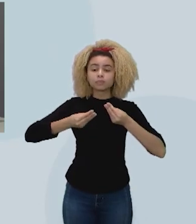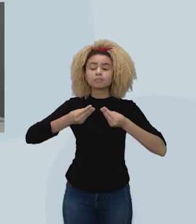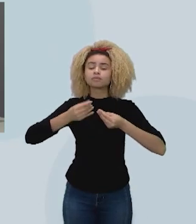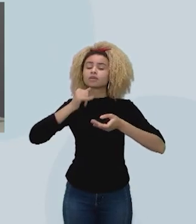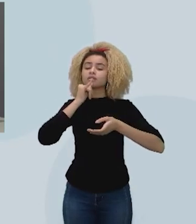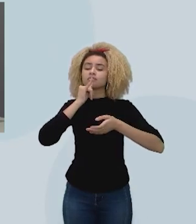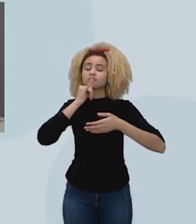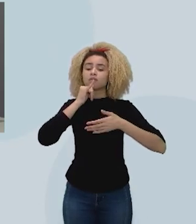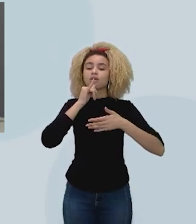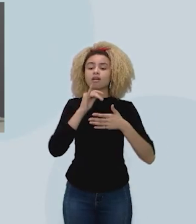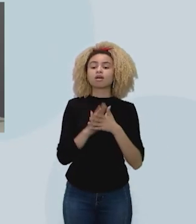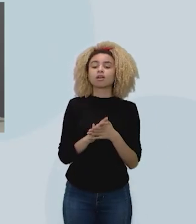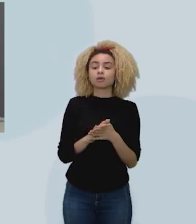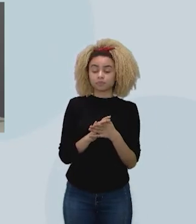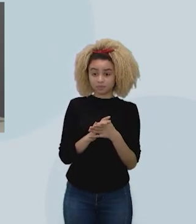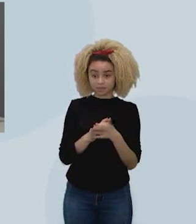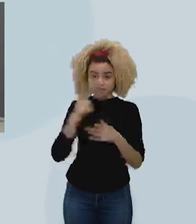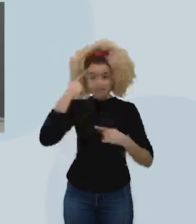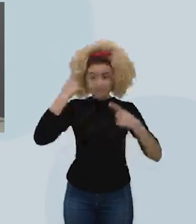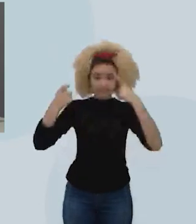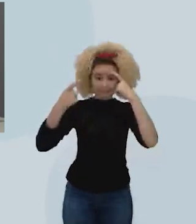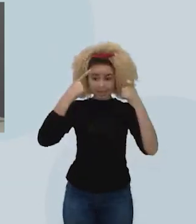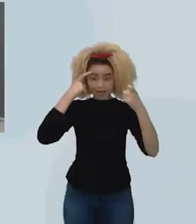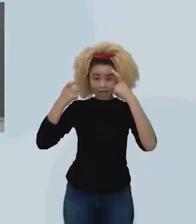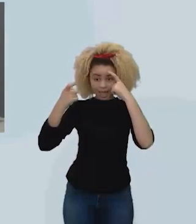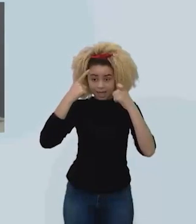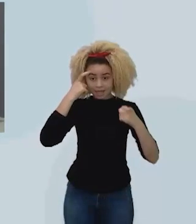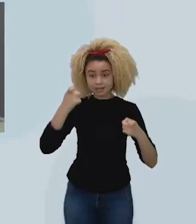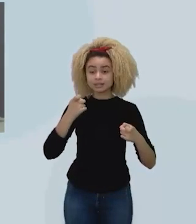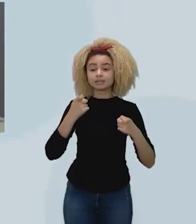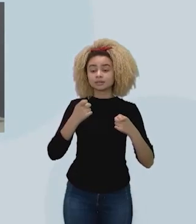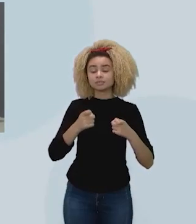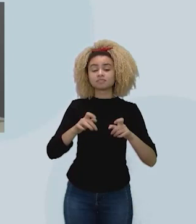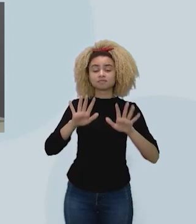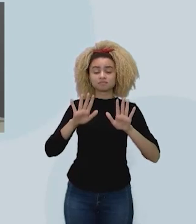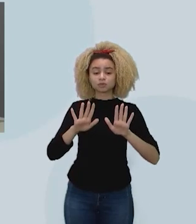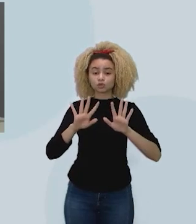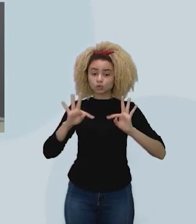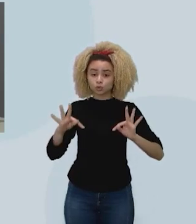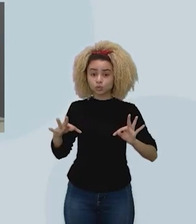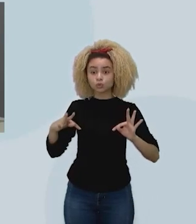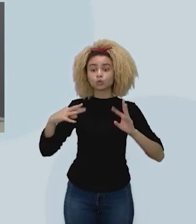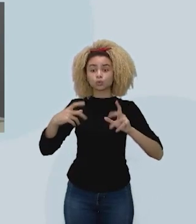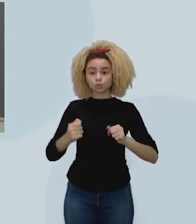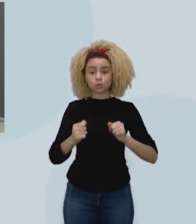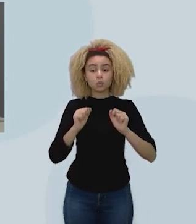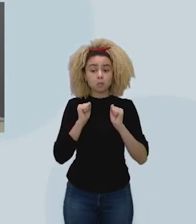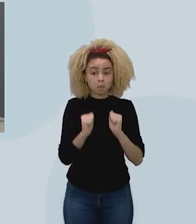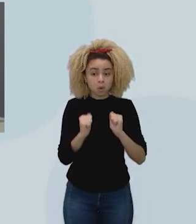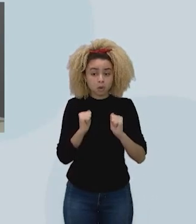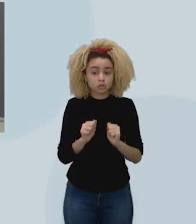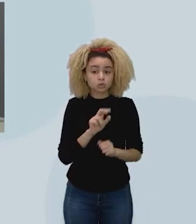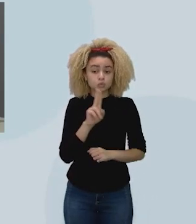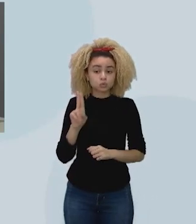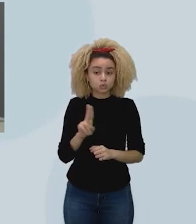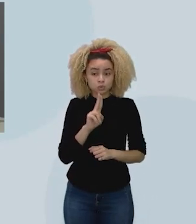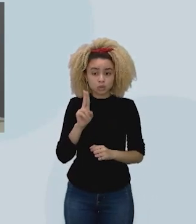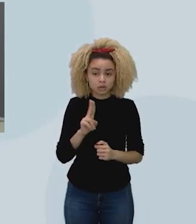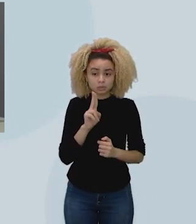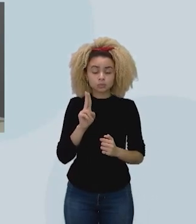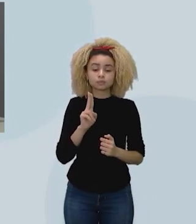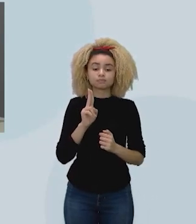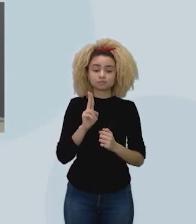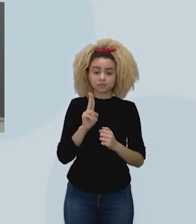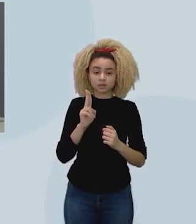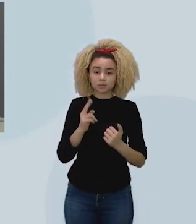seja, né, a partir das ideias aqui dos vanguardistas russos, praticamente tudo pode ser utilizado como suporte